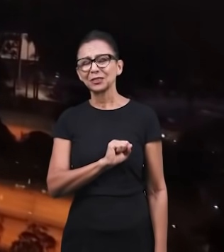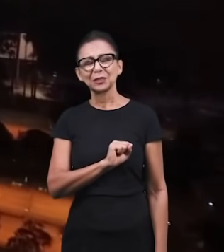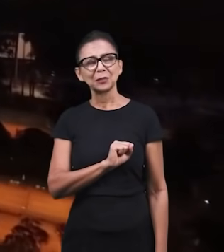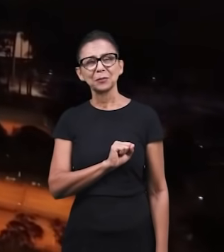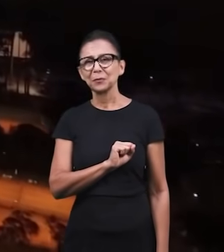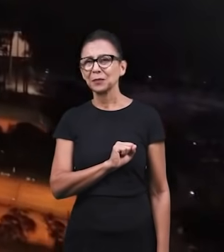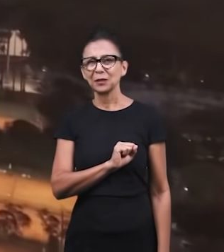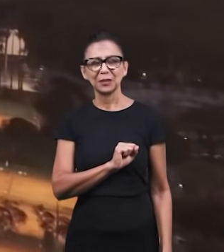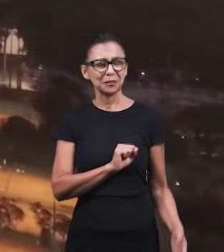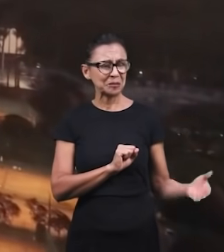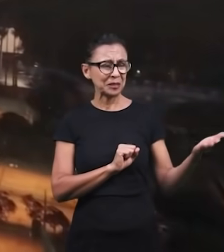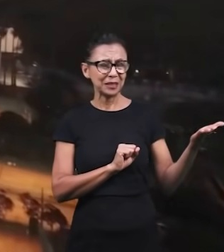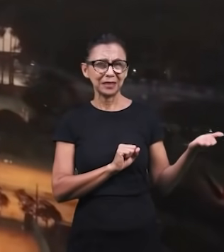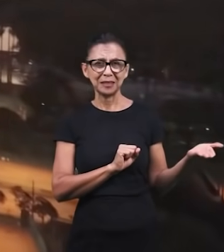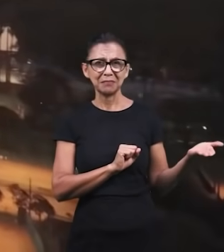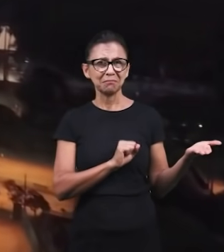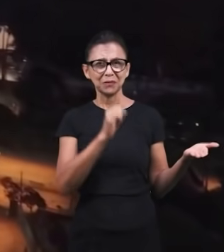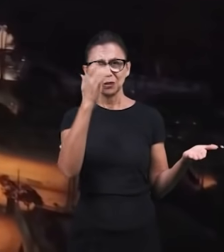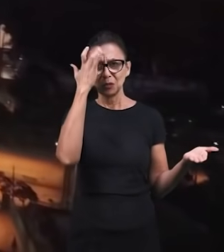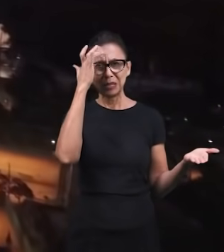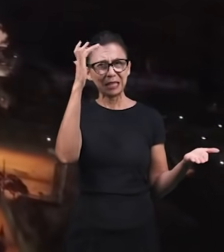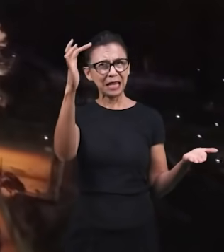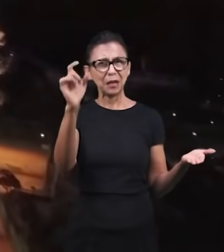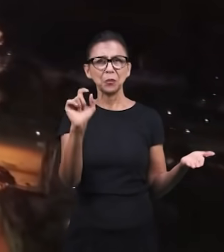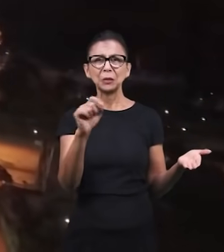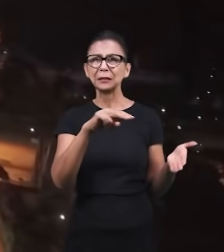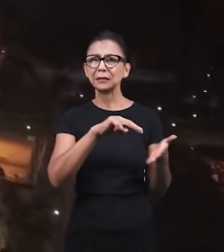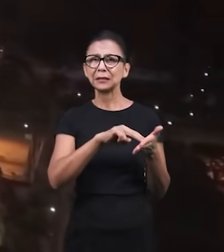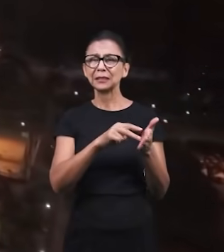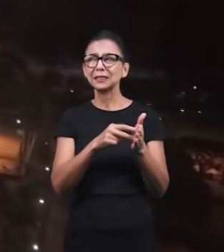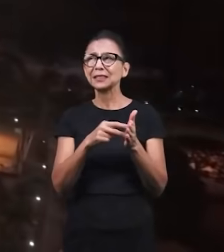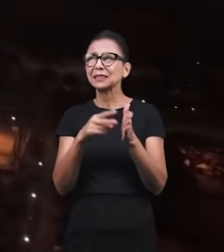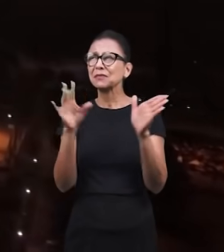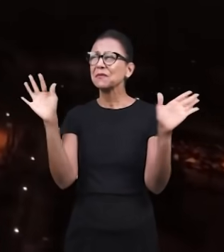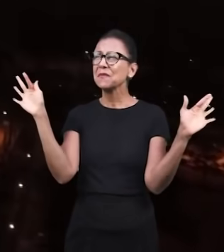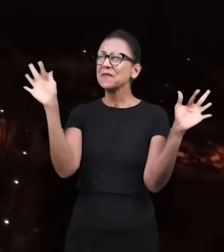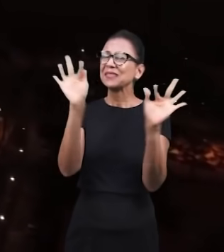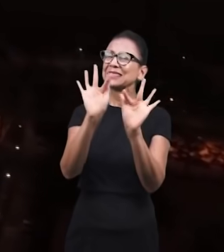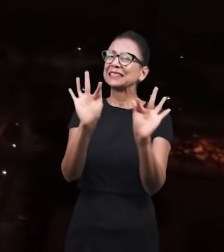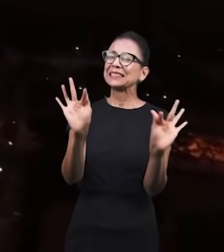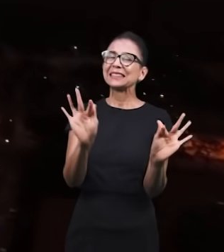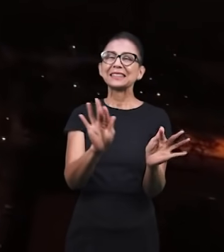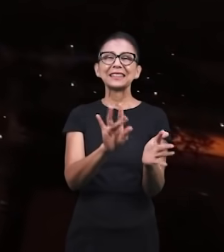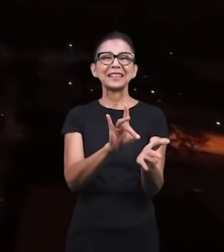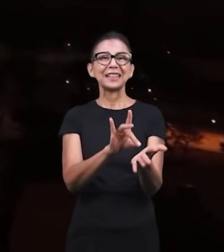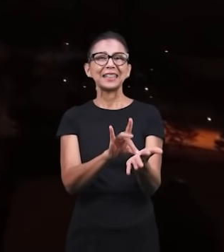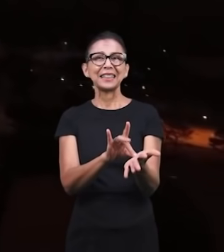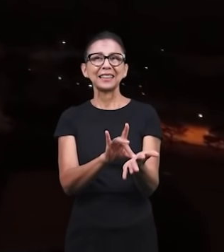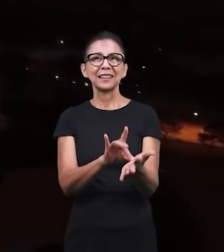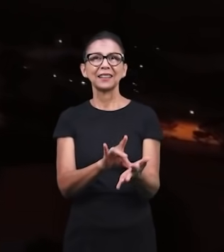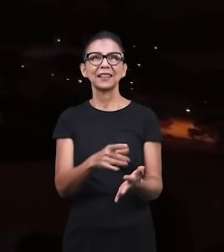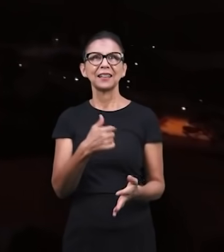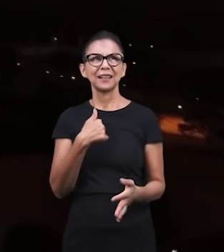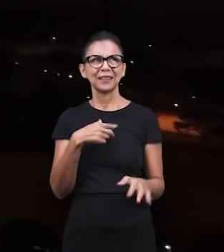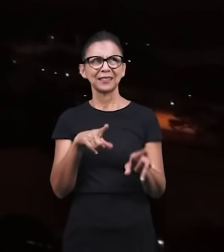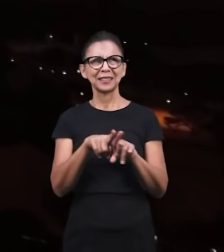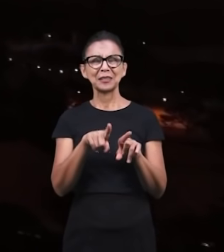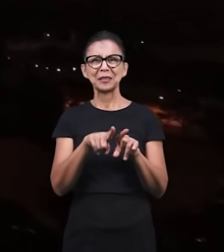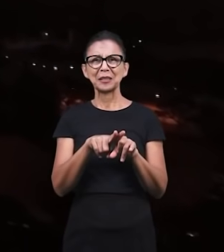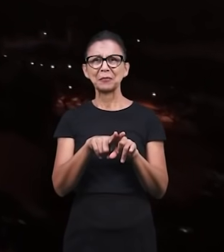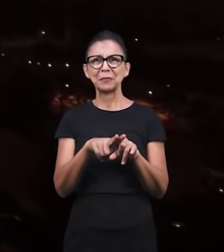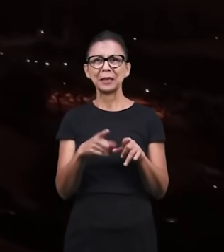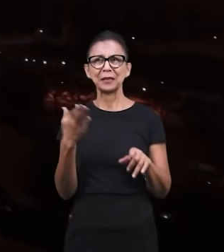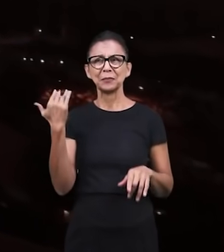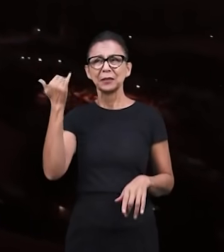não sabe o que é ser feliz. Eu também não